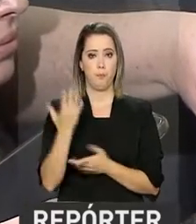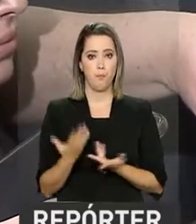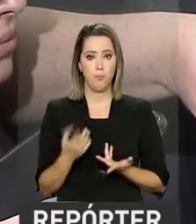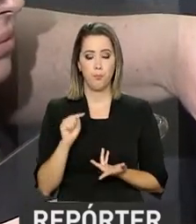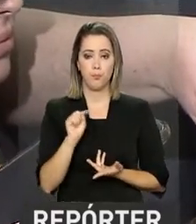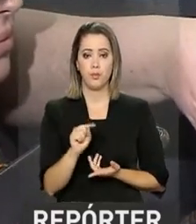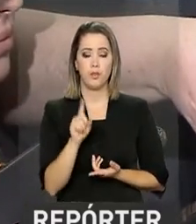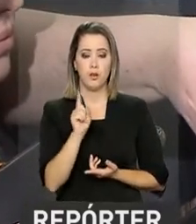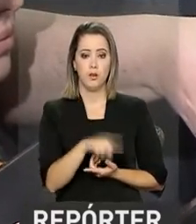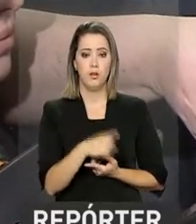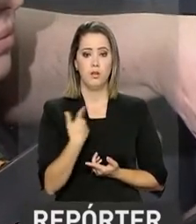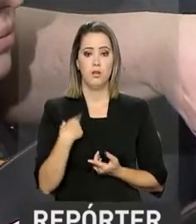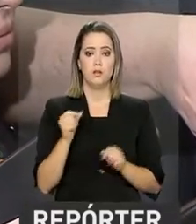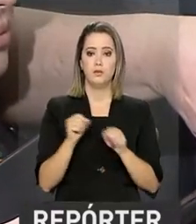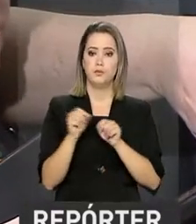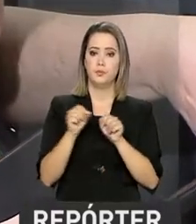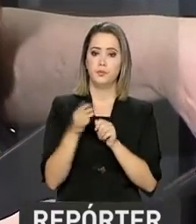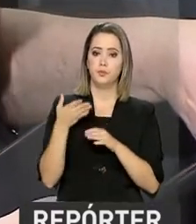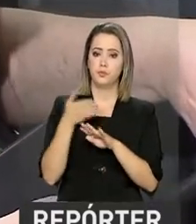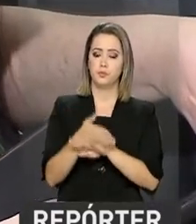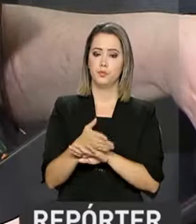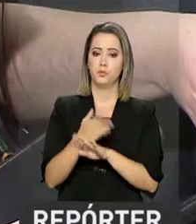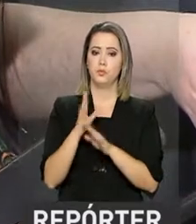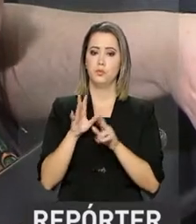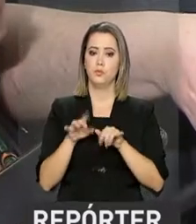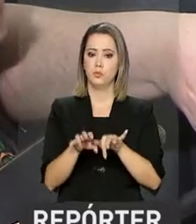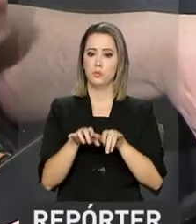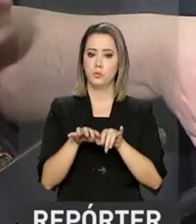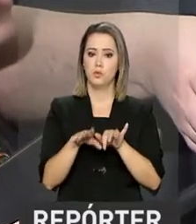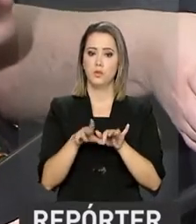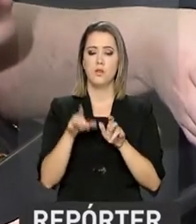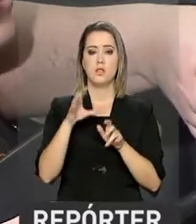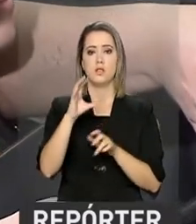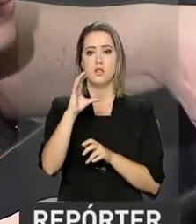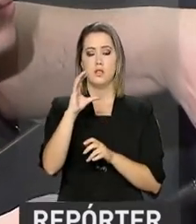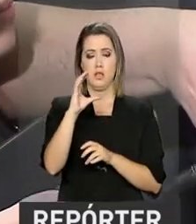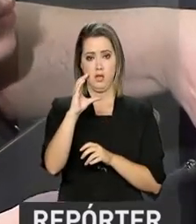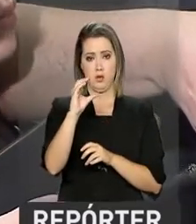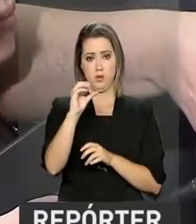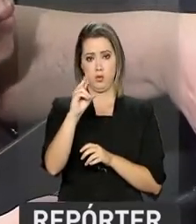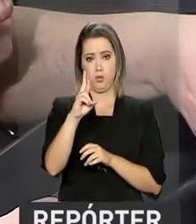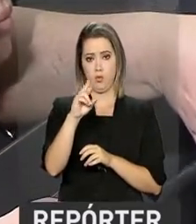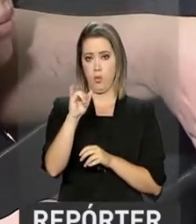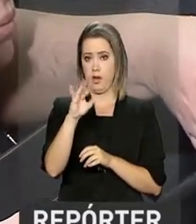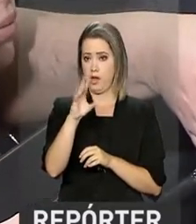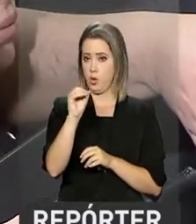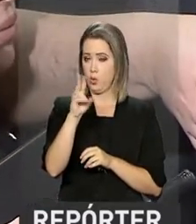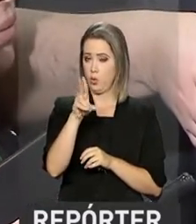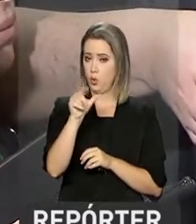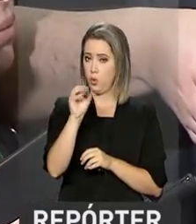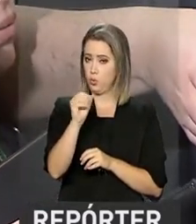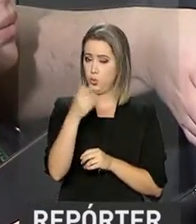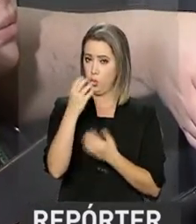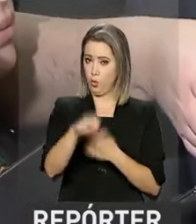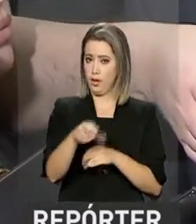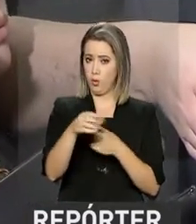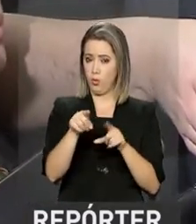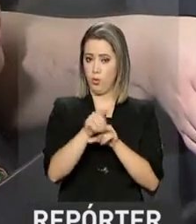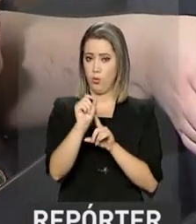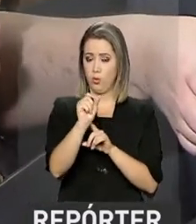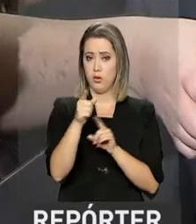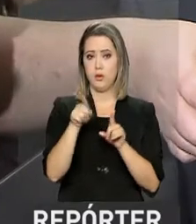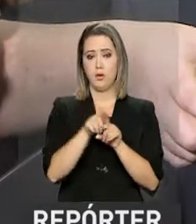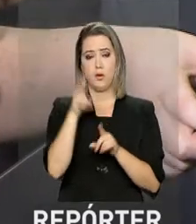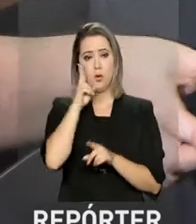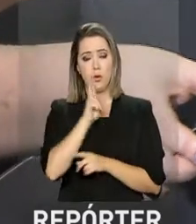tanto para fazer o cadastro do seu currículo conhecer quais são as vagas que estão disponíveis